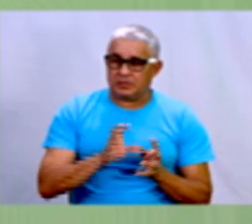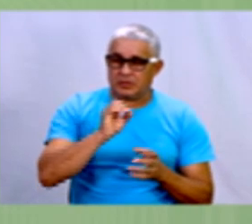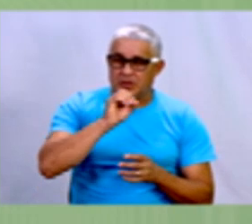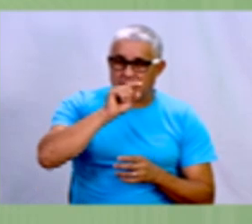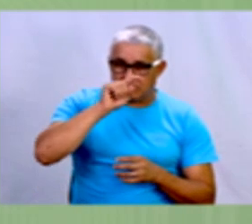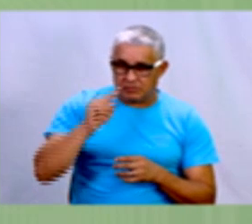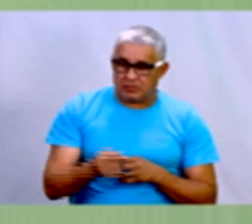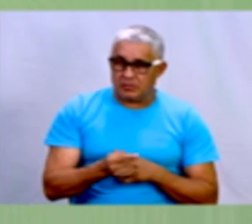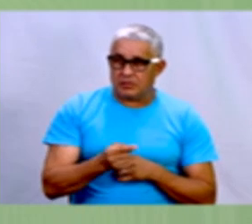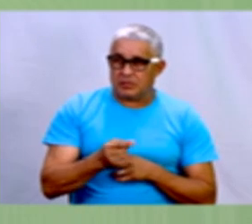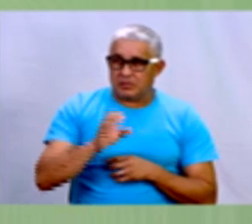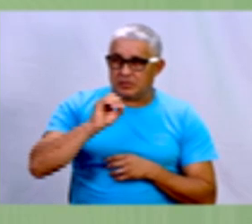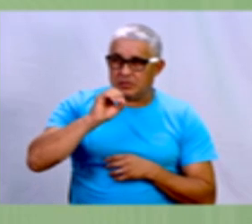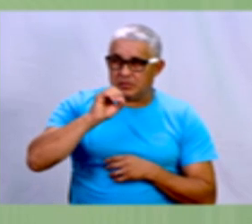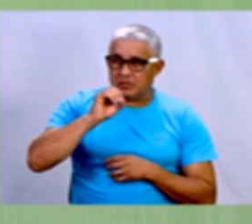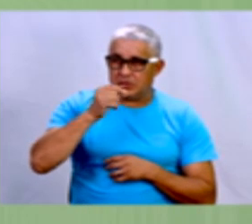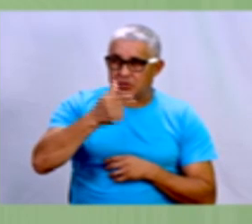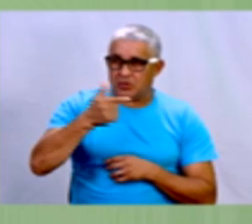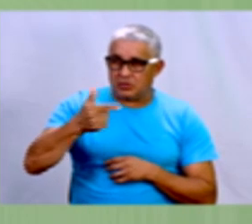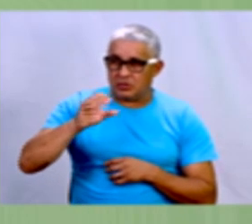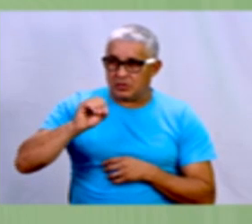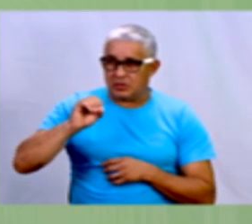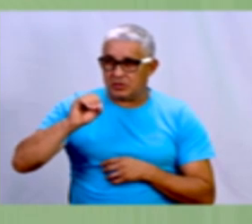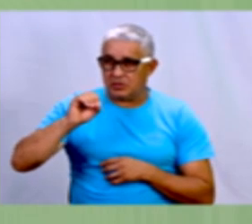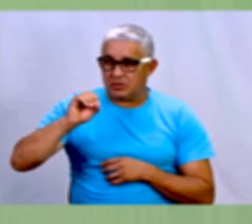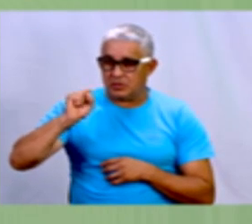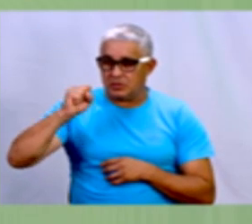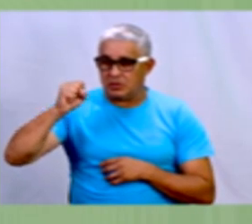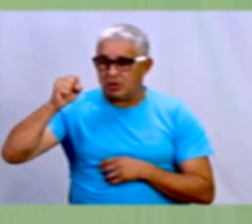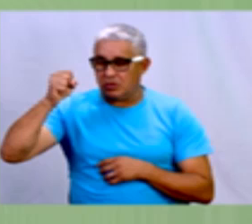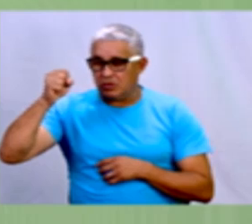Quando a gente faz essa multiplicação, a gente vai ter